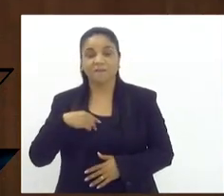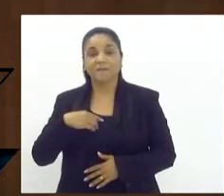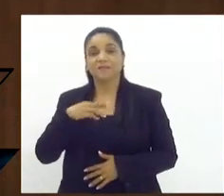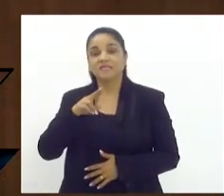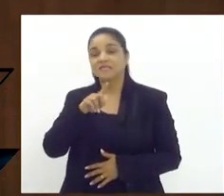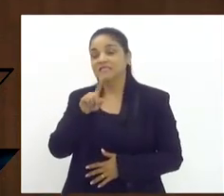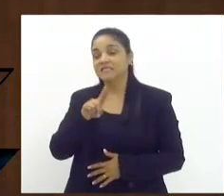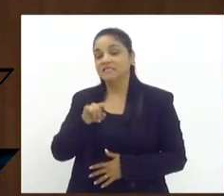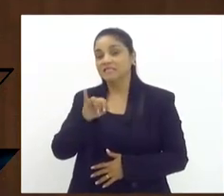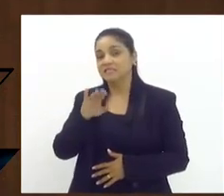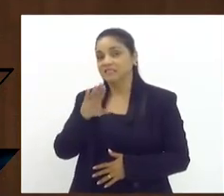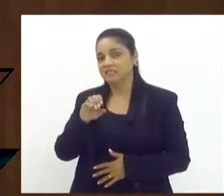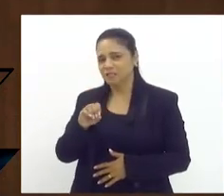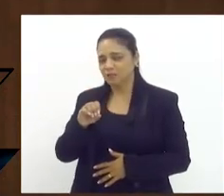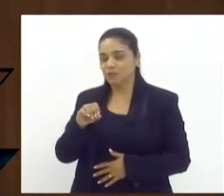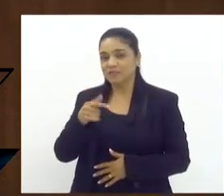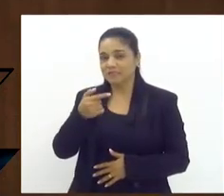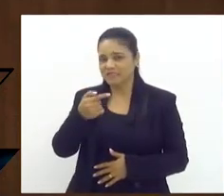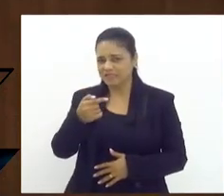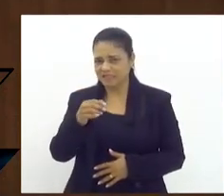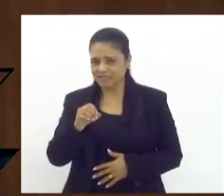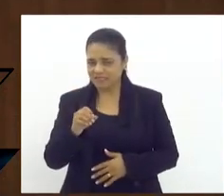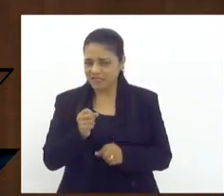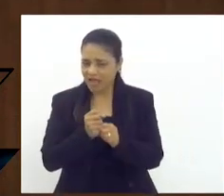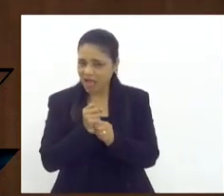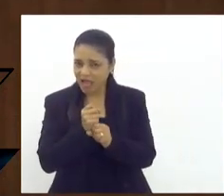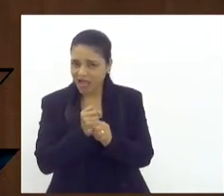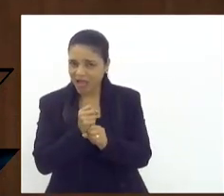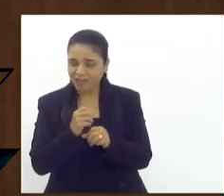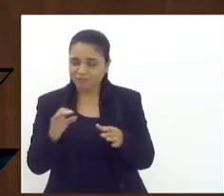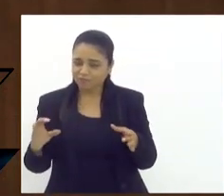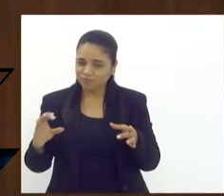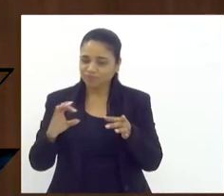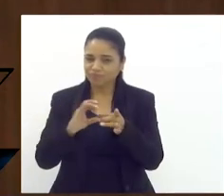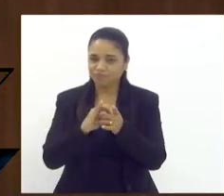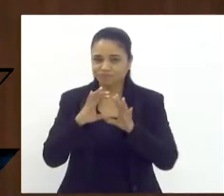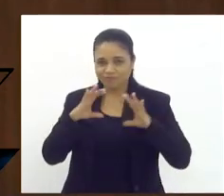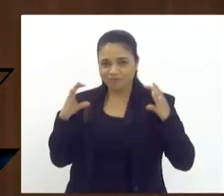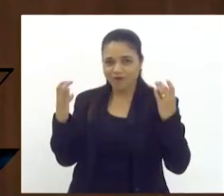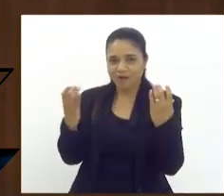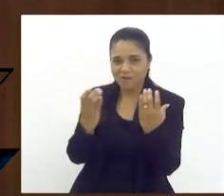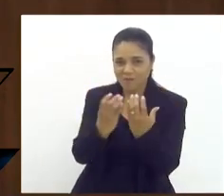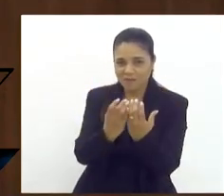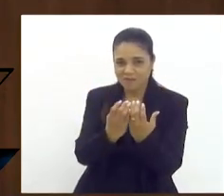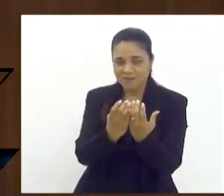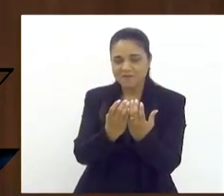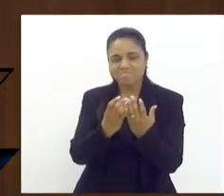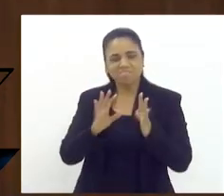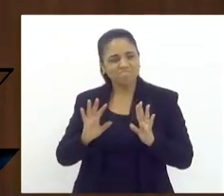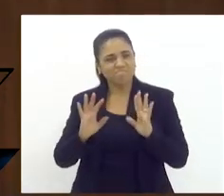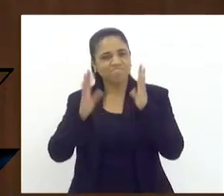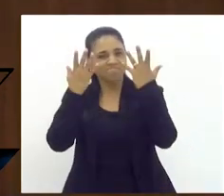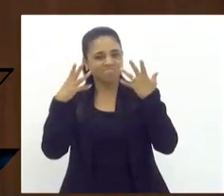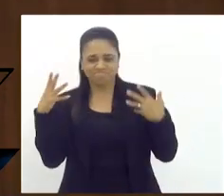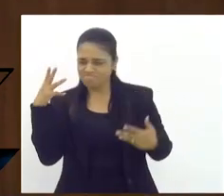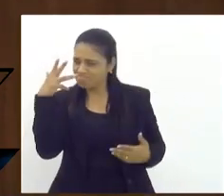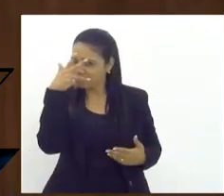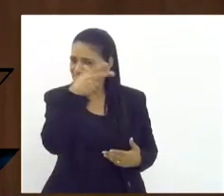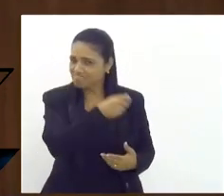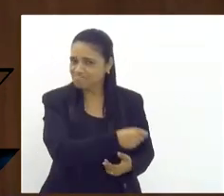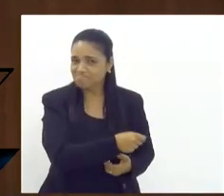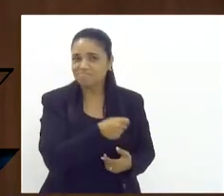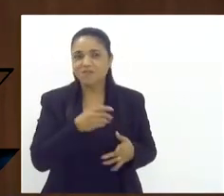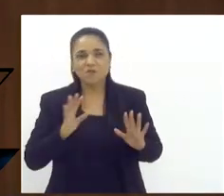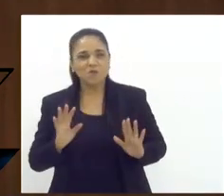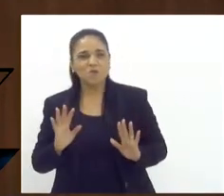bonita junto a Sudeste e é uma Maracanã foi uma festa bonita uma